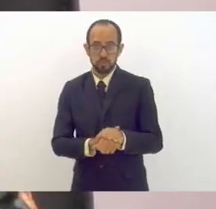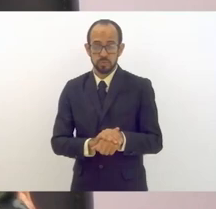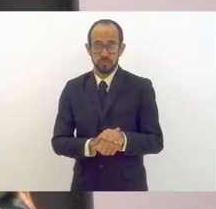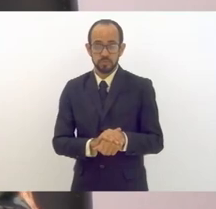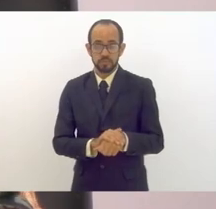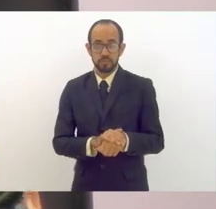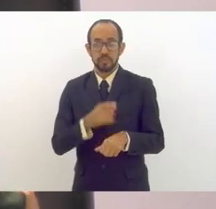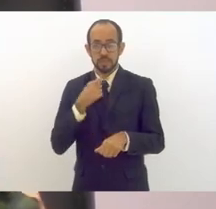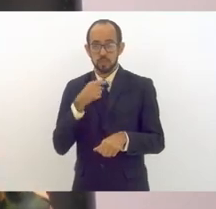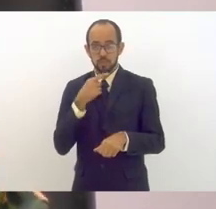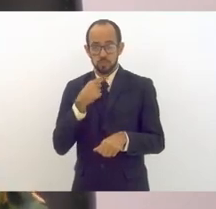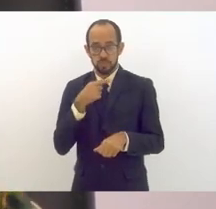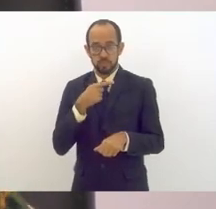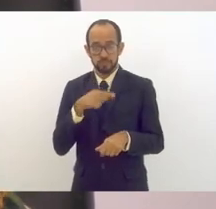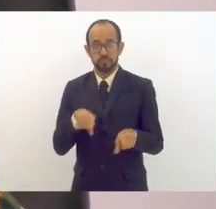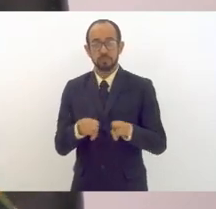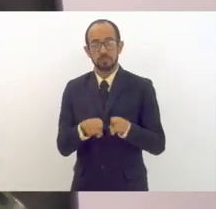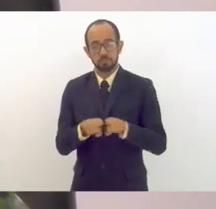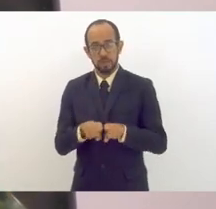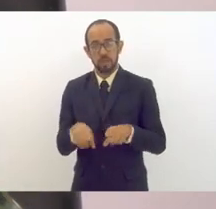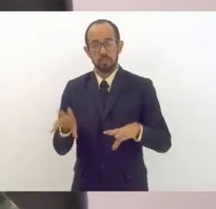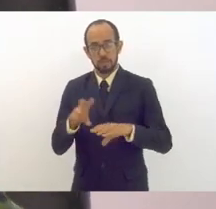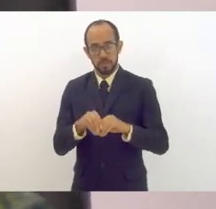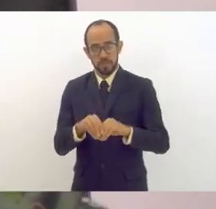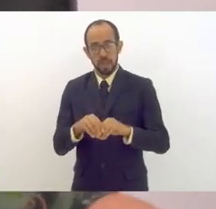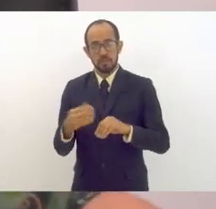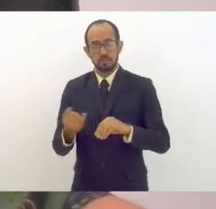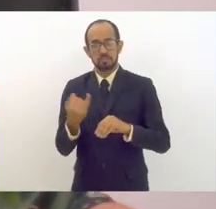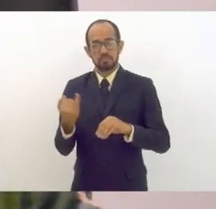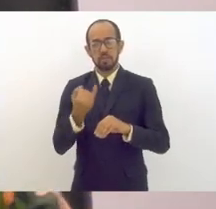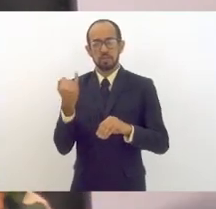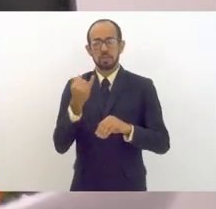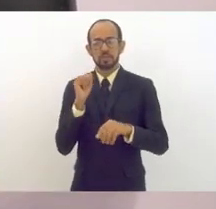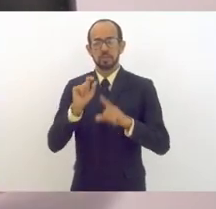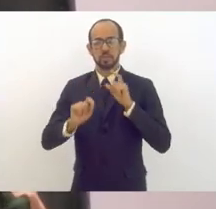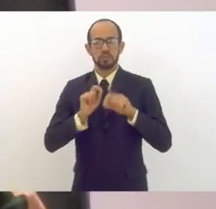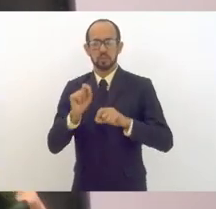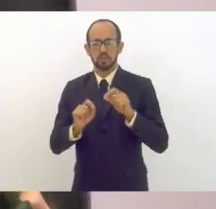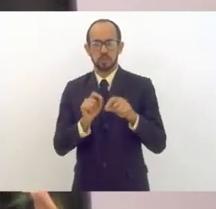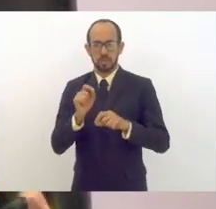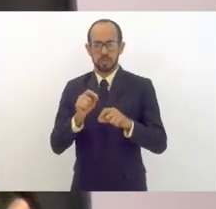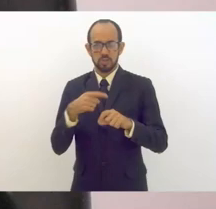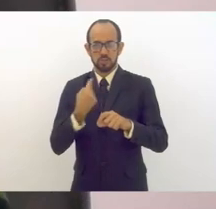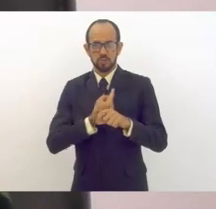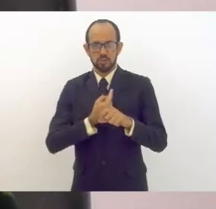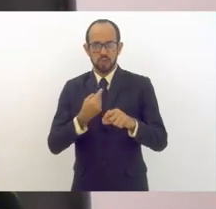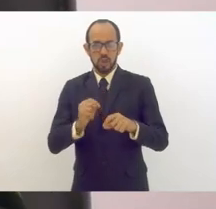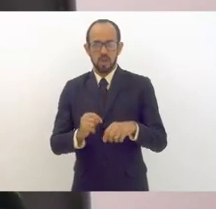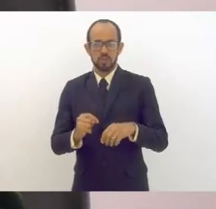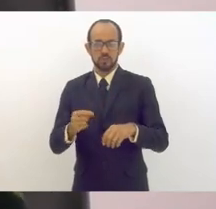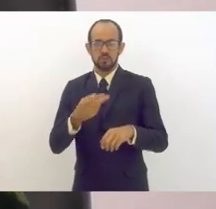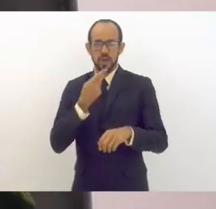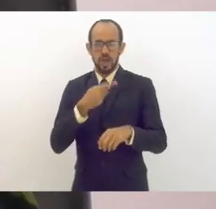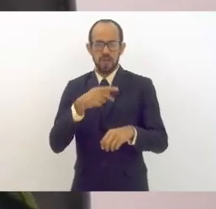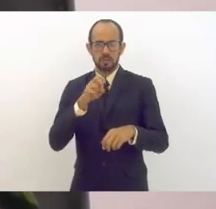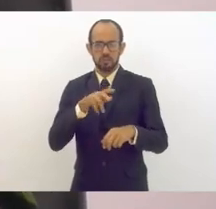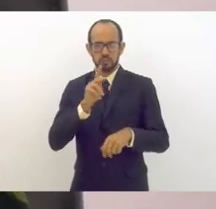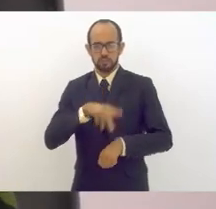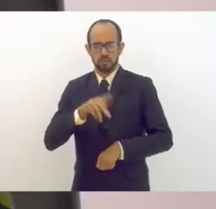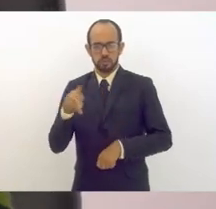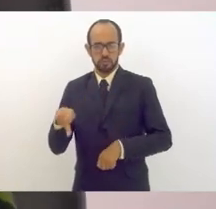dessa dúvida, reforçar a importância da gente suprir a ausência de professores que tem com